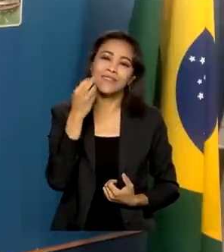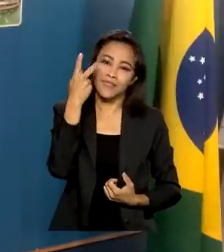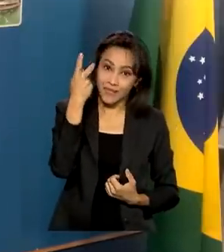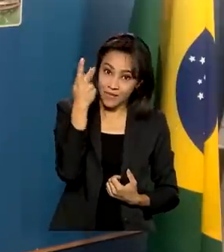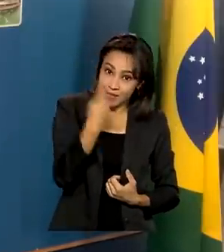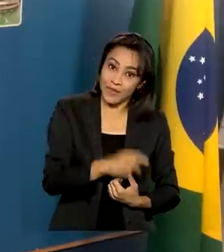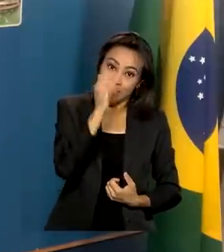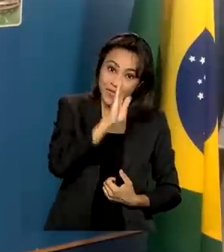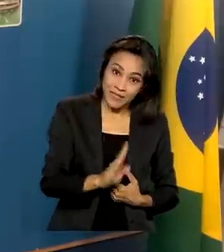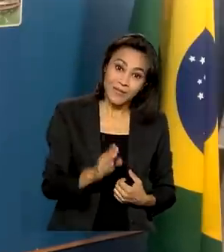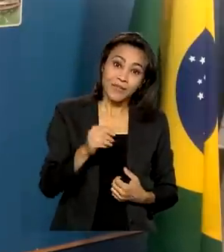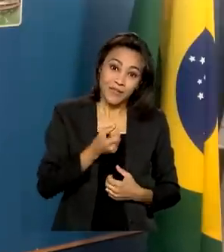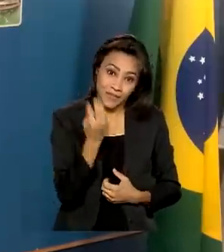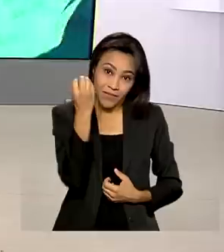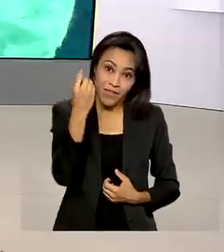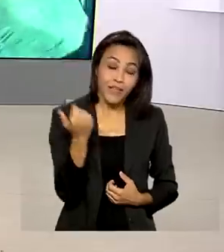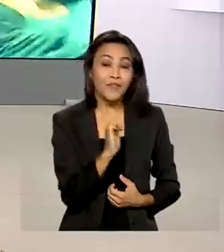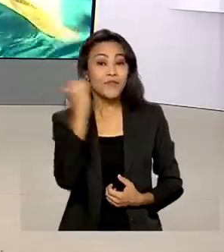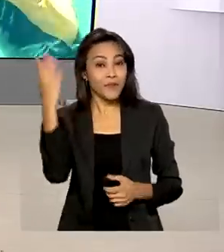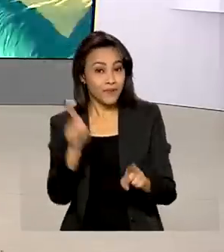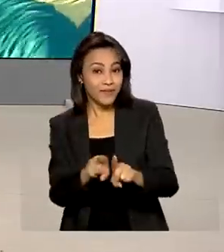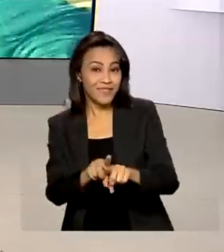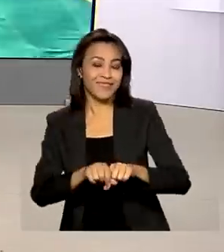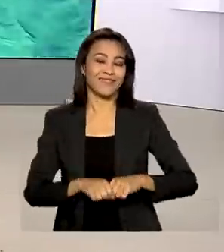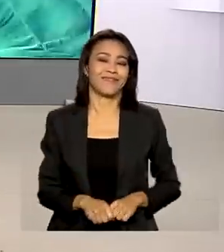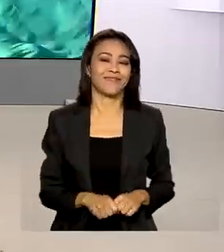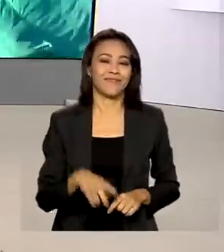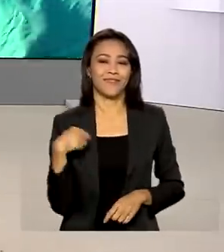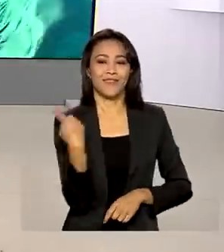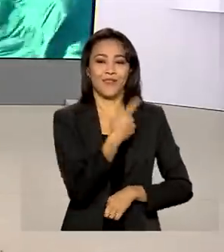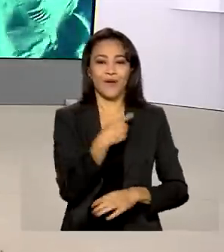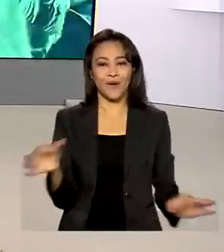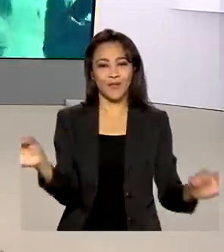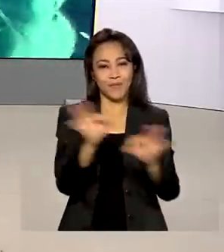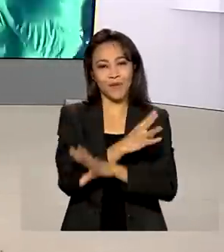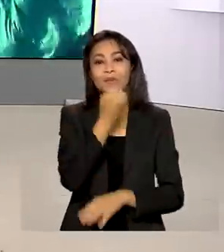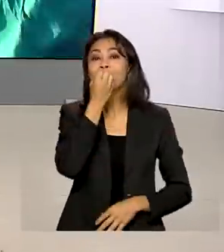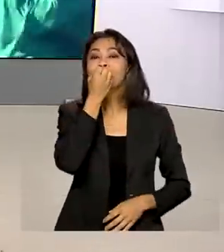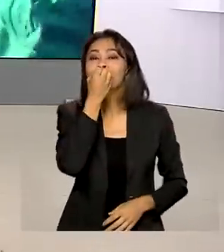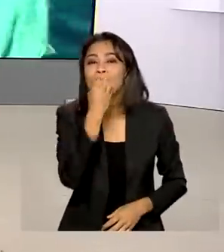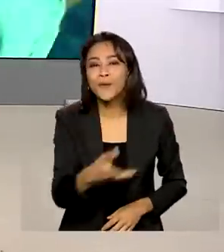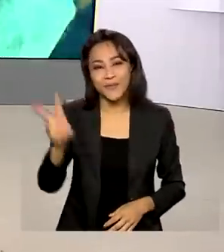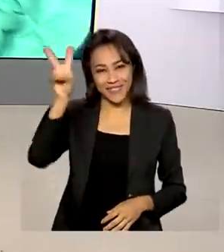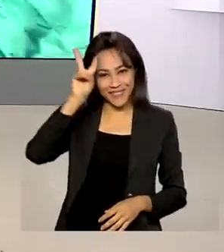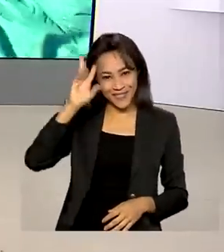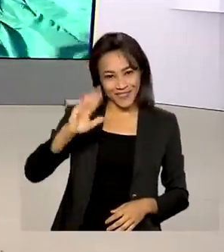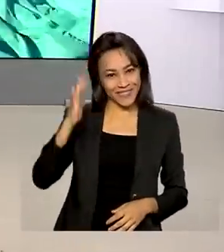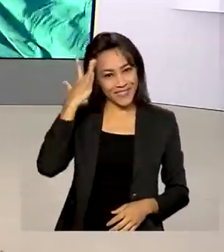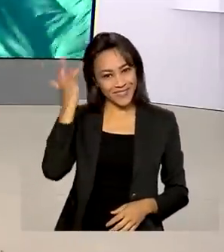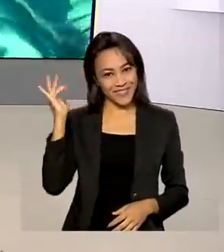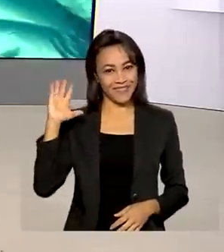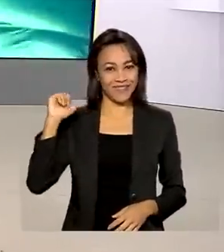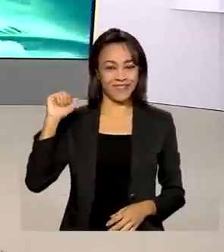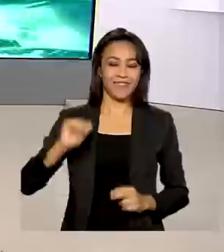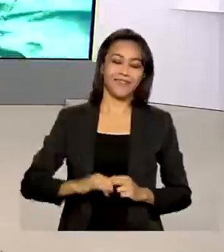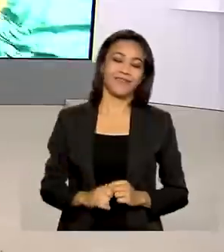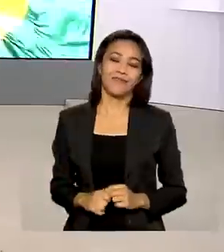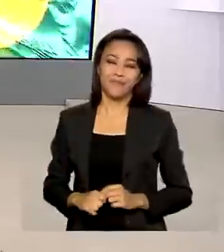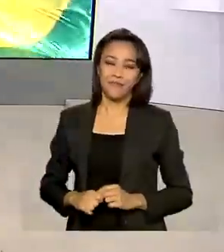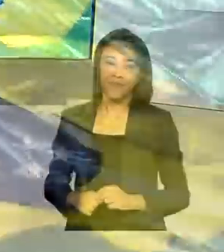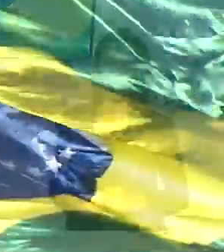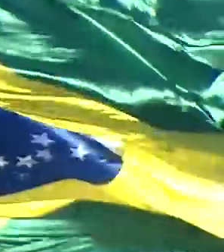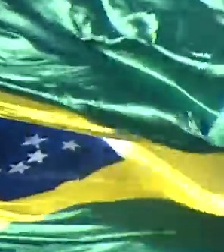nacionais e internacionais e a gente fica por aqui uma boa segunda-feira para você até amanhã tchau